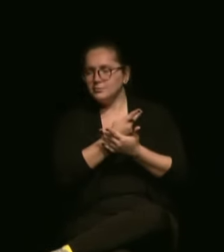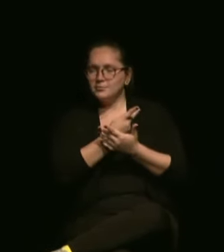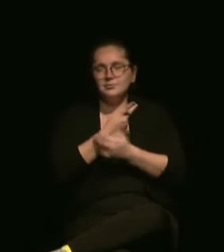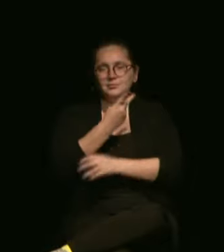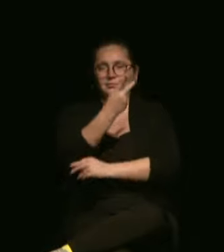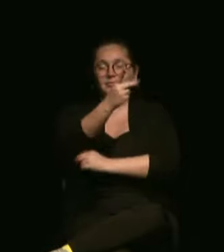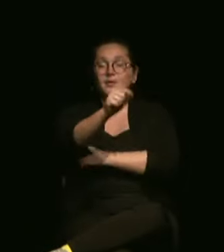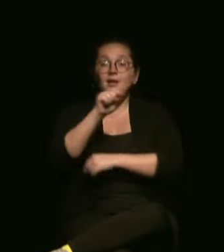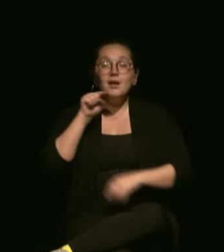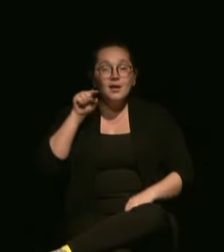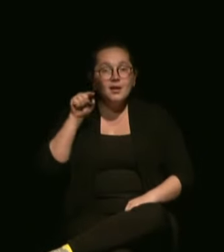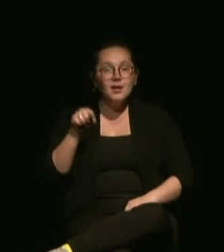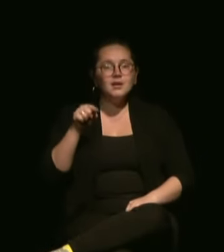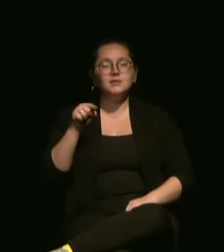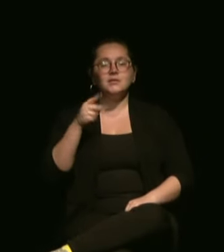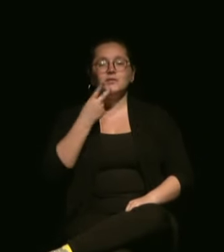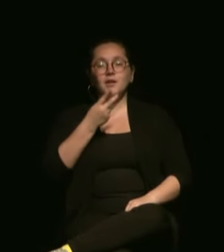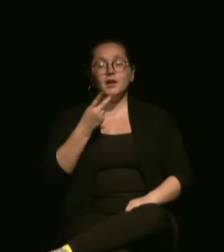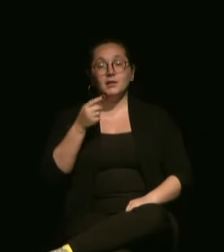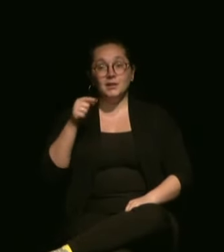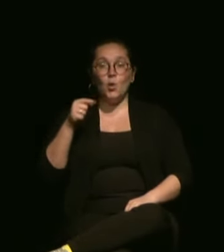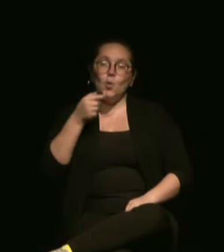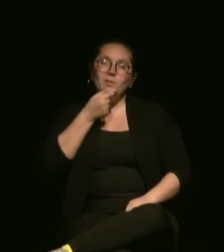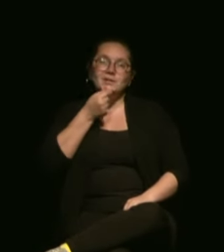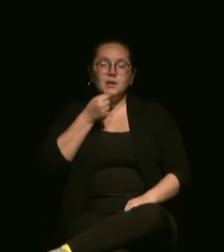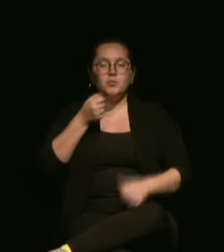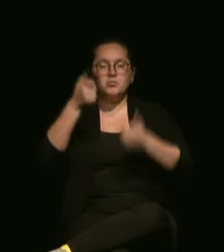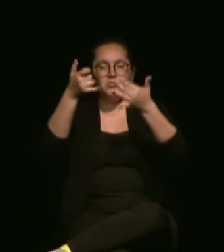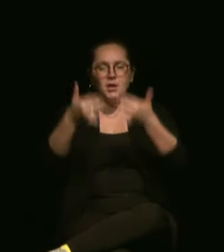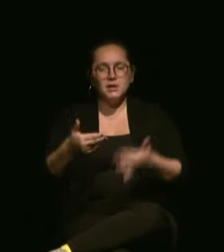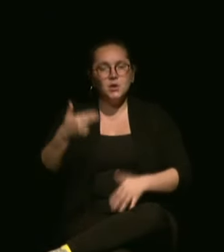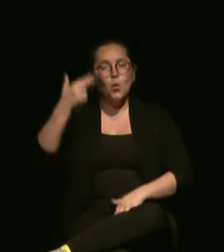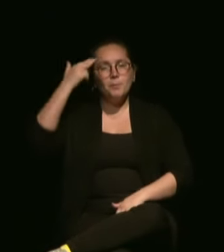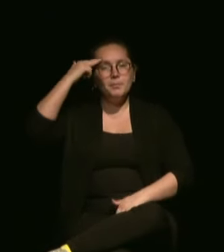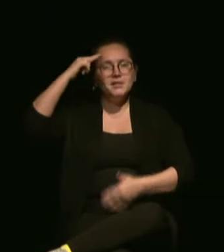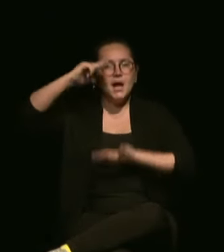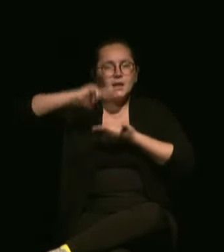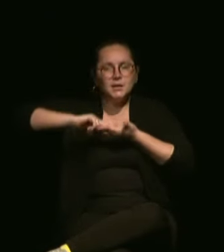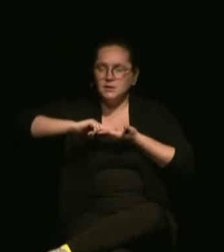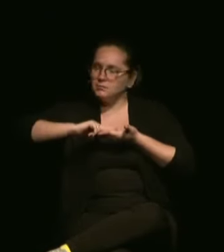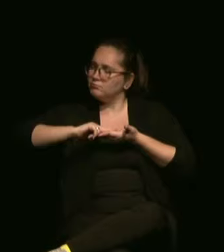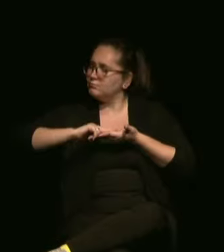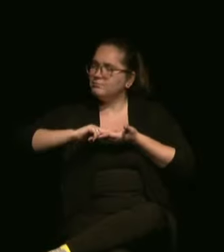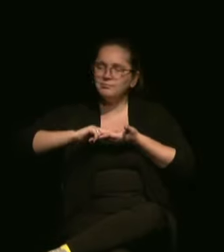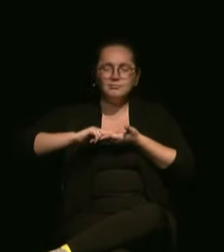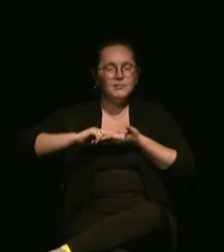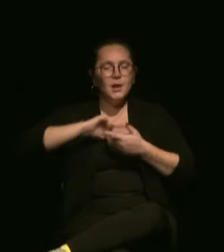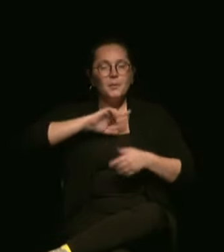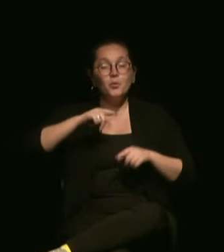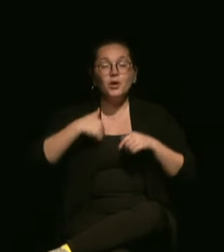Poder-se-ia pensar que é a palavra do psicanalista, mas não, porque ela não busca revelar verdades